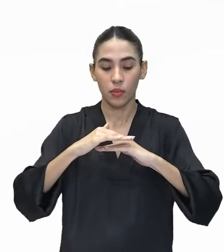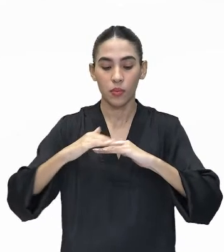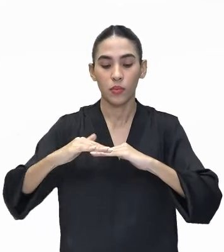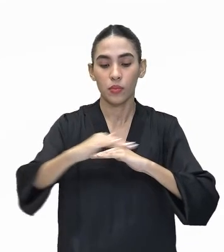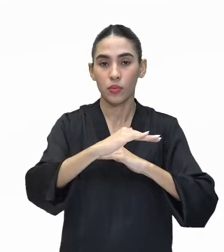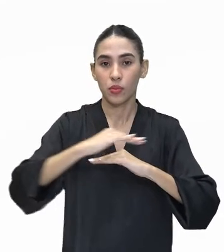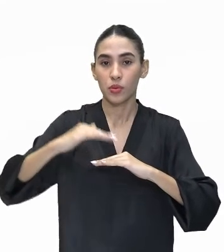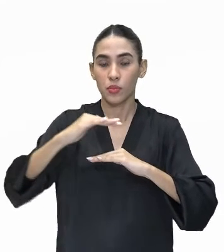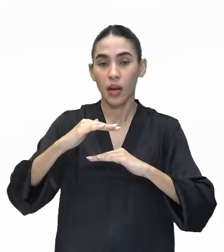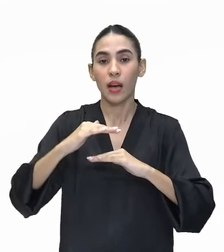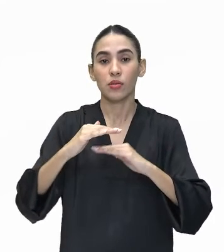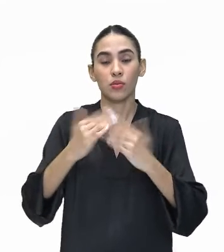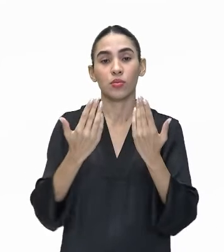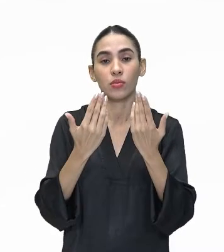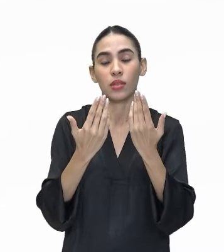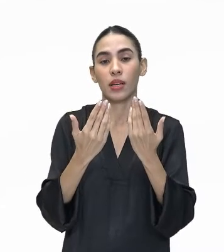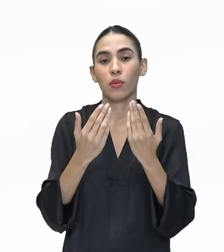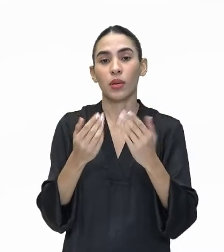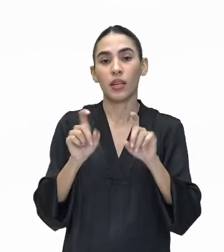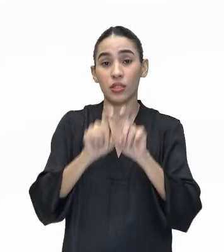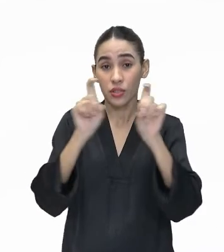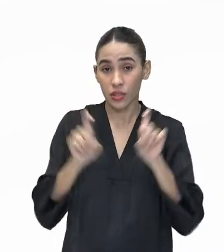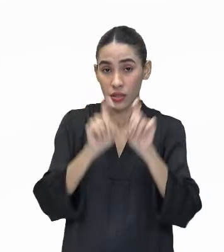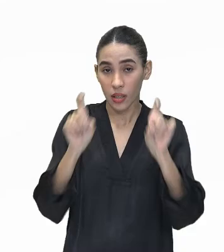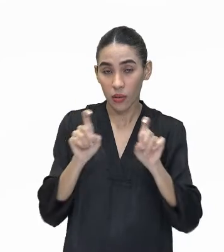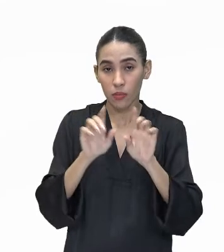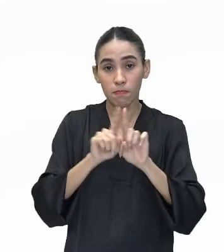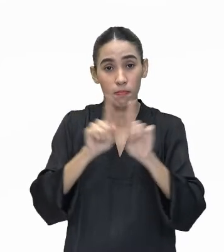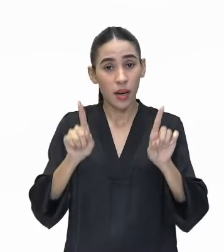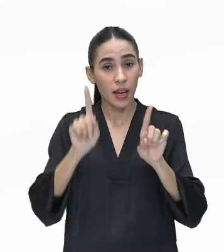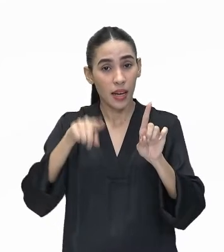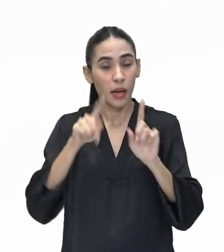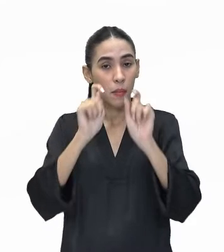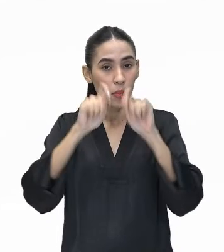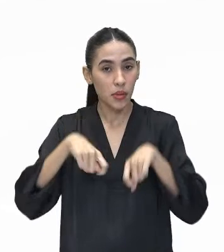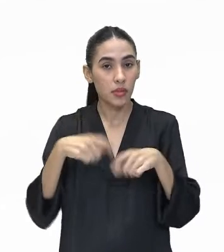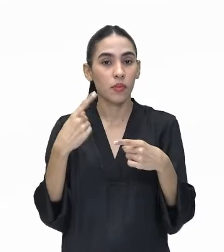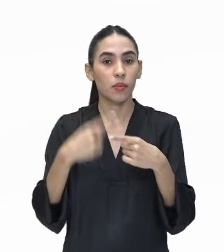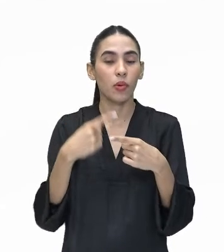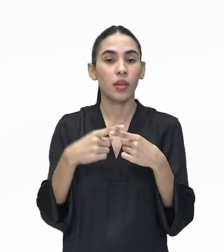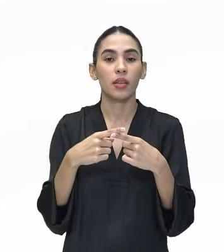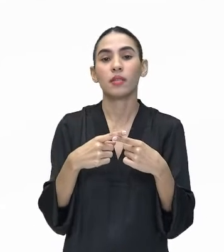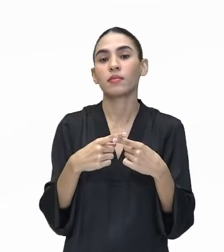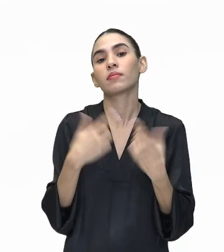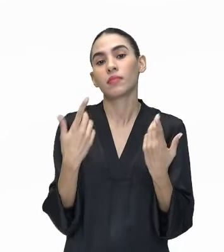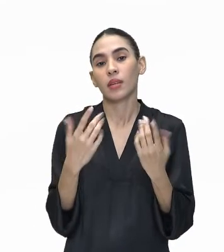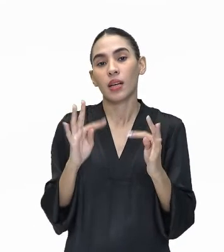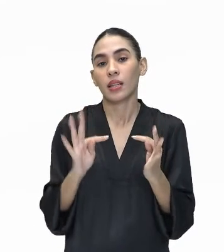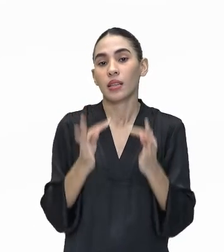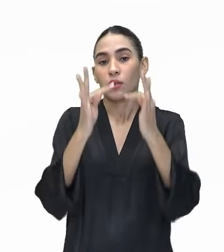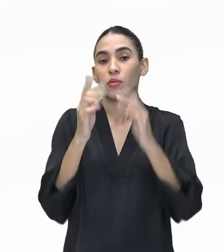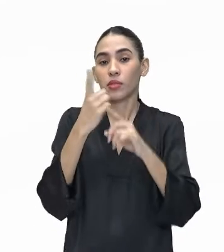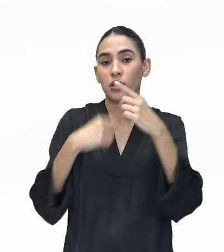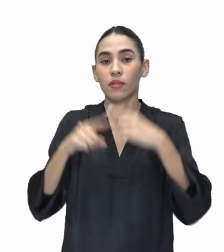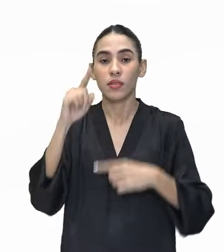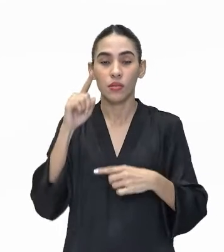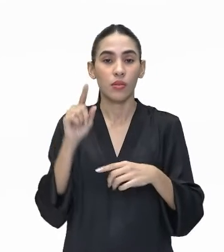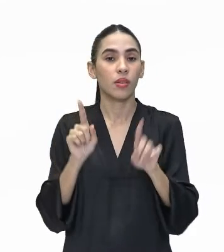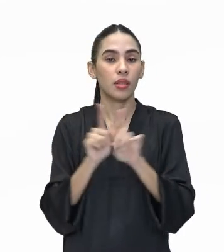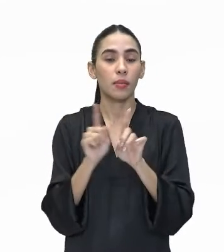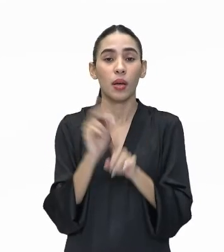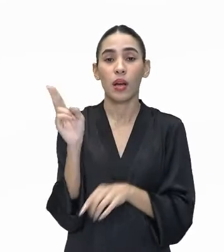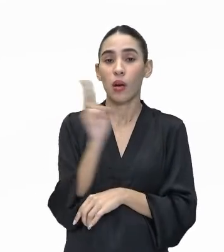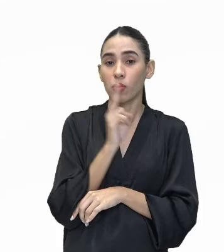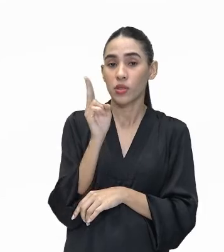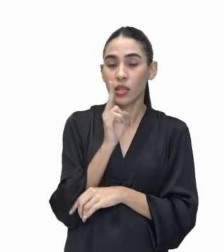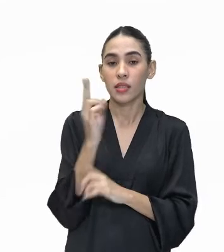virtual. Isso só é possível devido ao avanço tecnológico e à necessidade